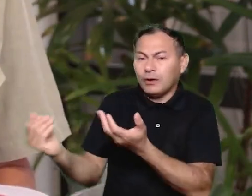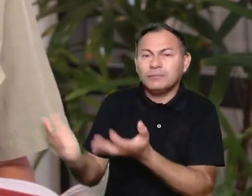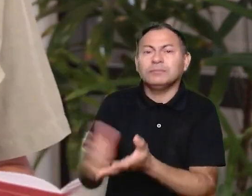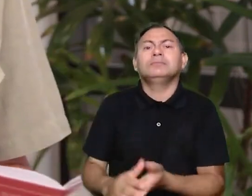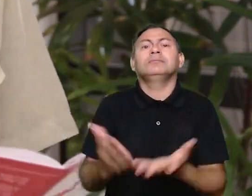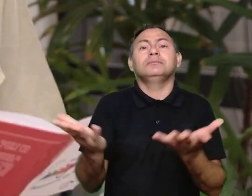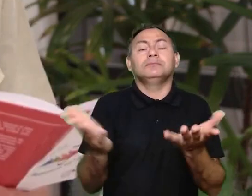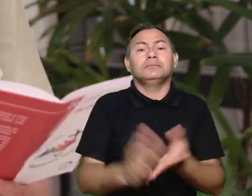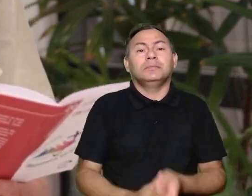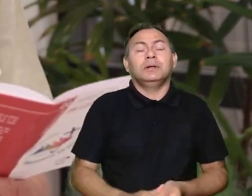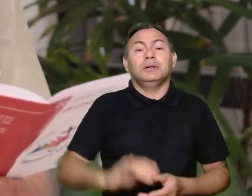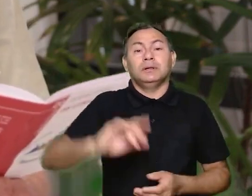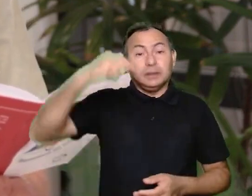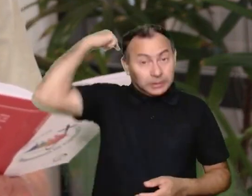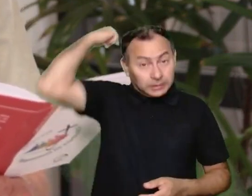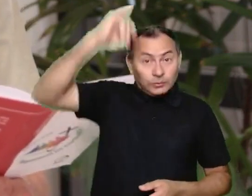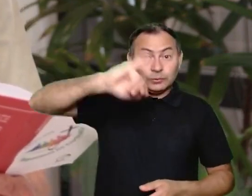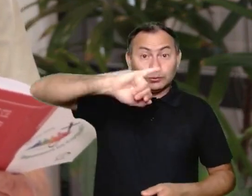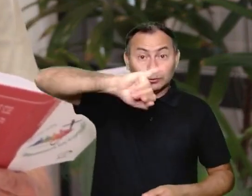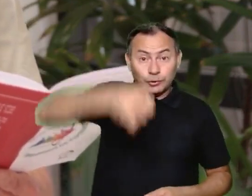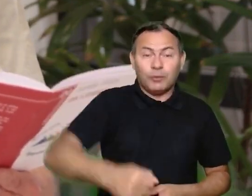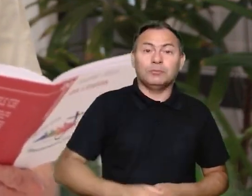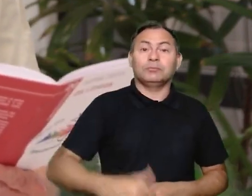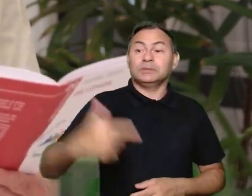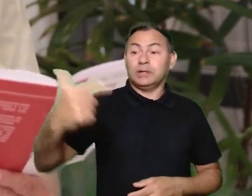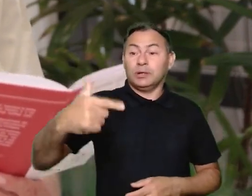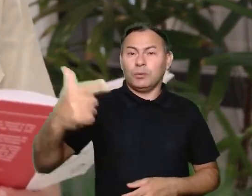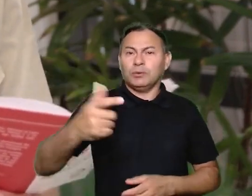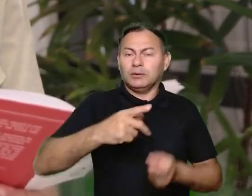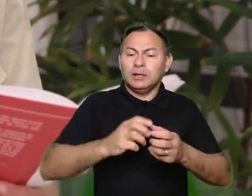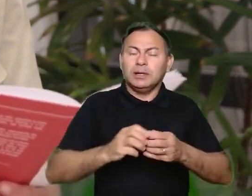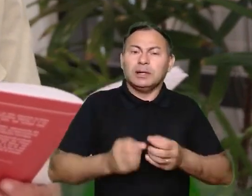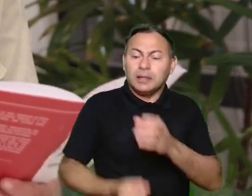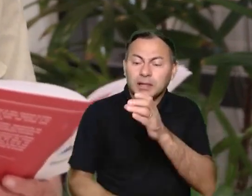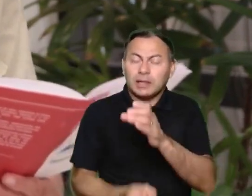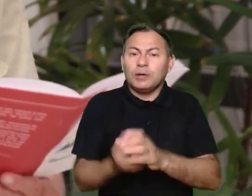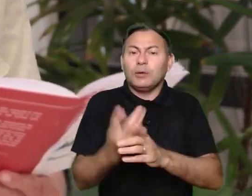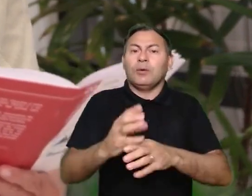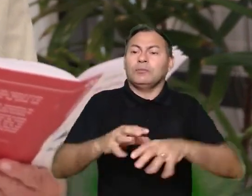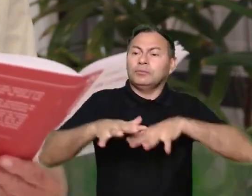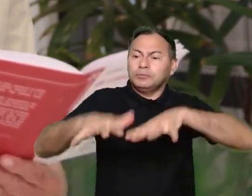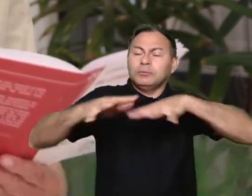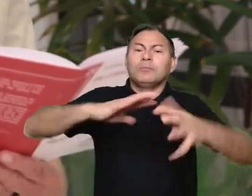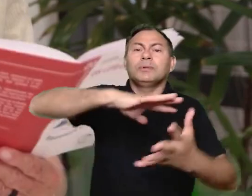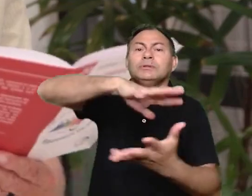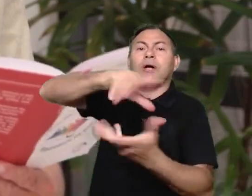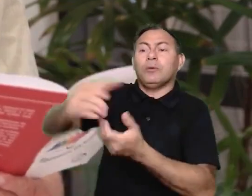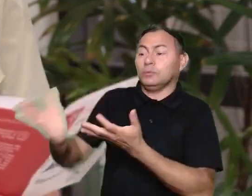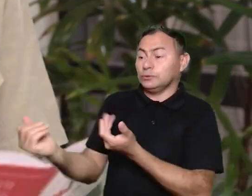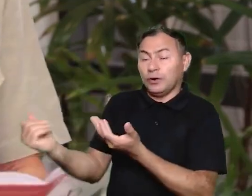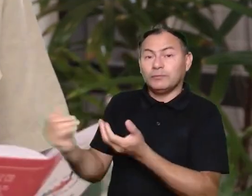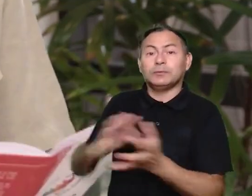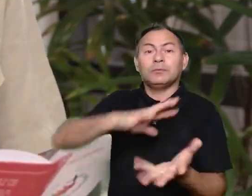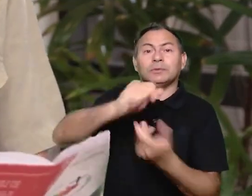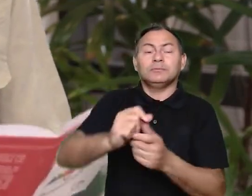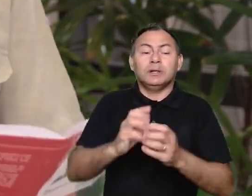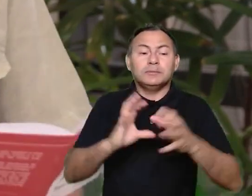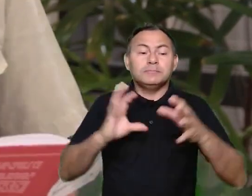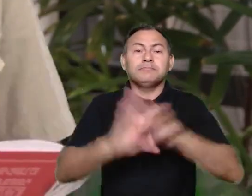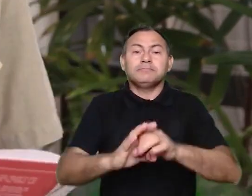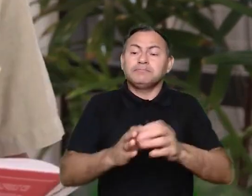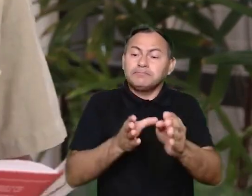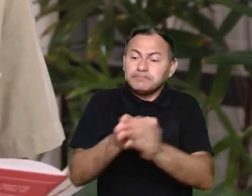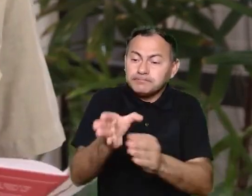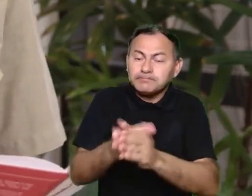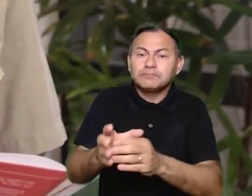jovens, né? São João Paulo II criou as Jornadas Mundiais da Juventude para traduzir o concílio para